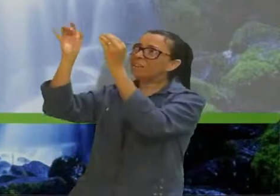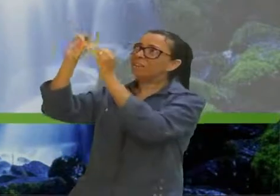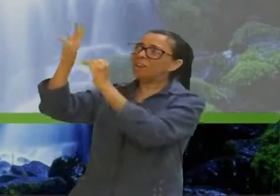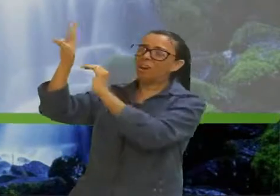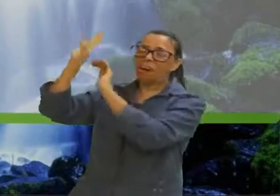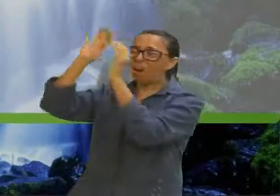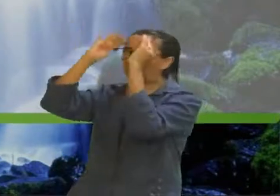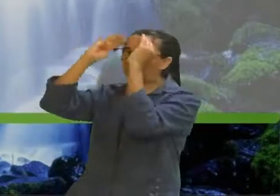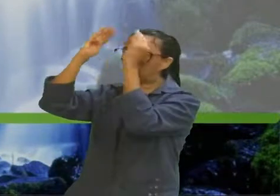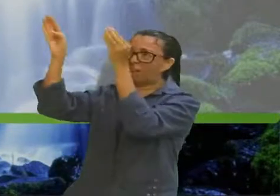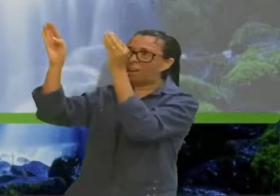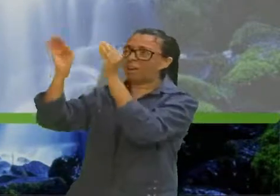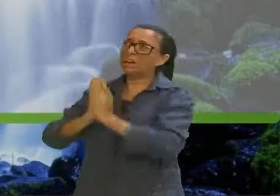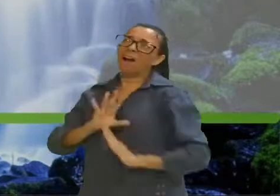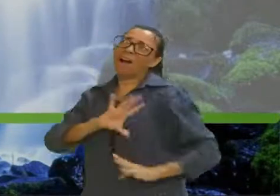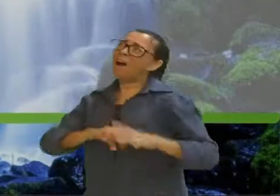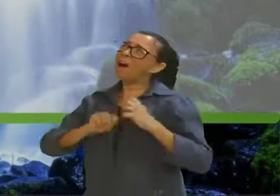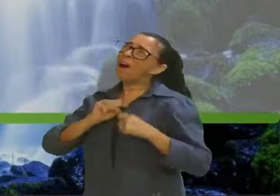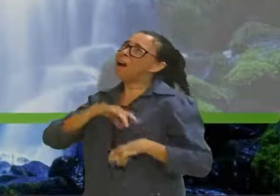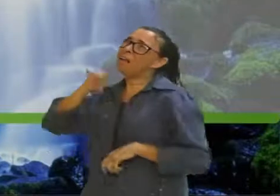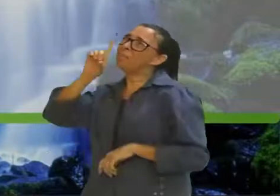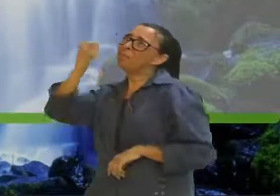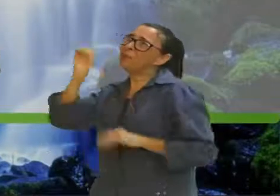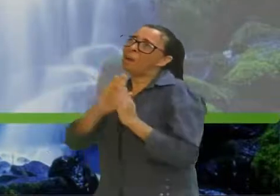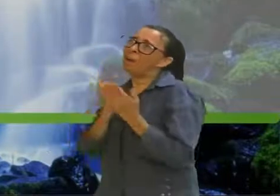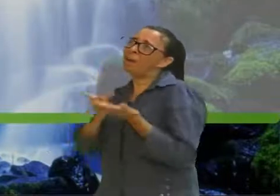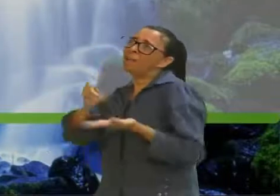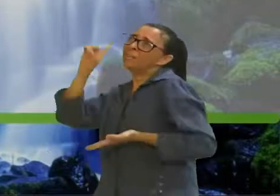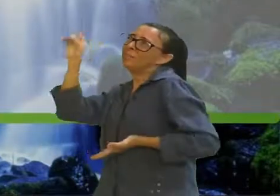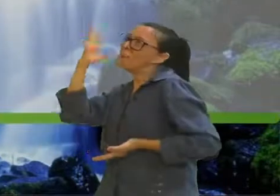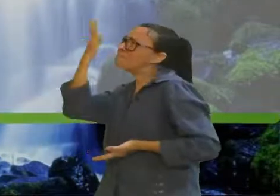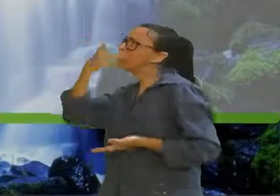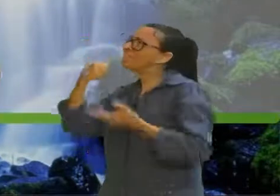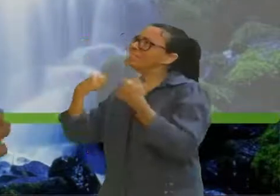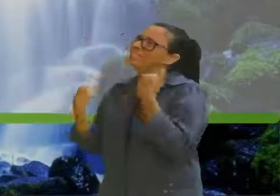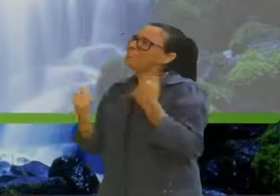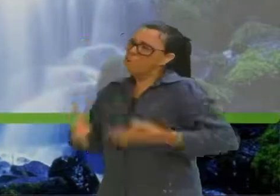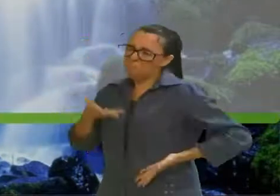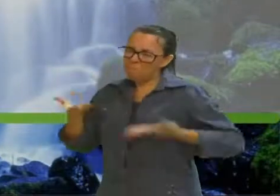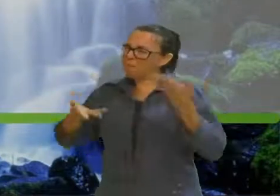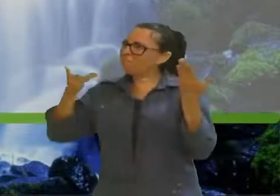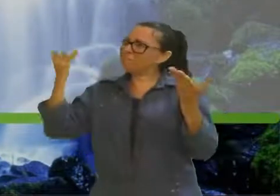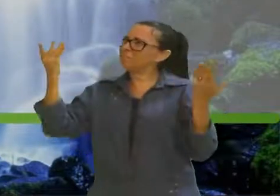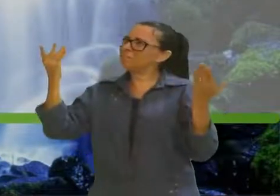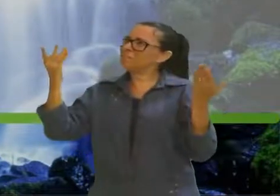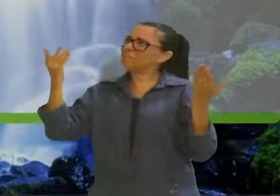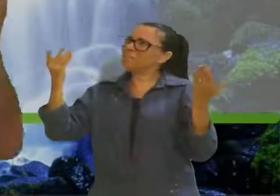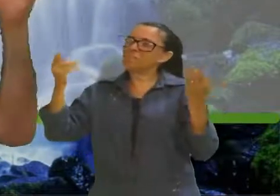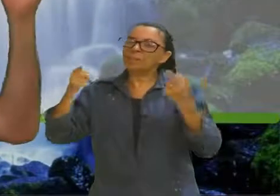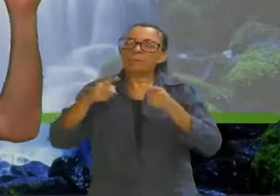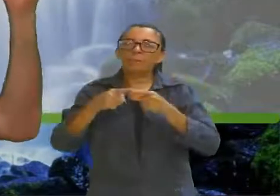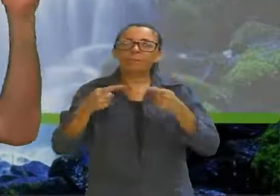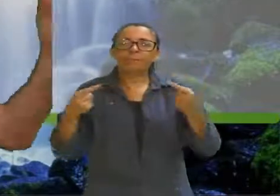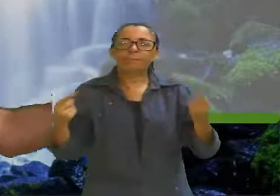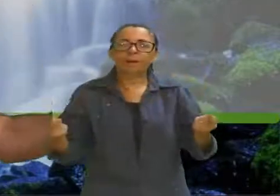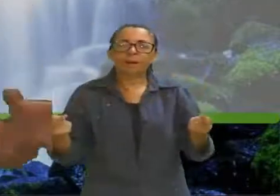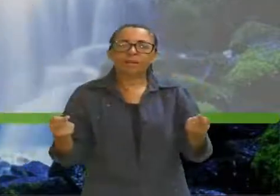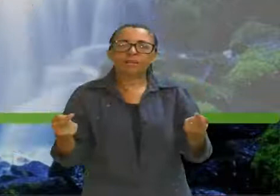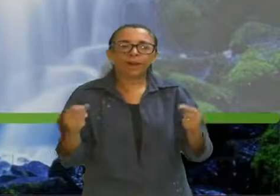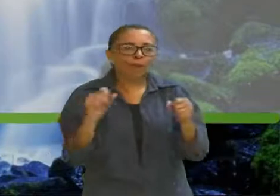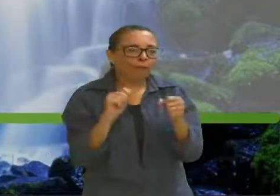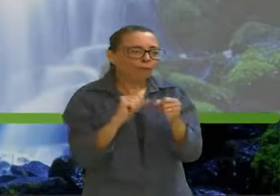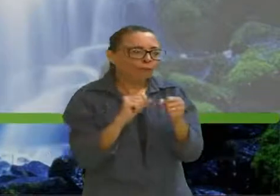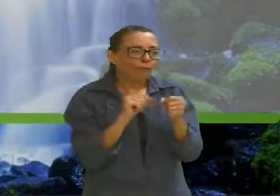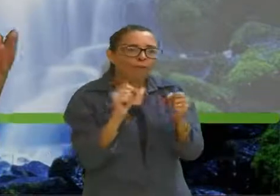Eu amo a palavra de Deus. Que bonito. É maravilhoso a palavra de Deus. Os ensinamentos de Jesus são